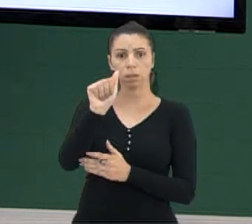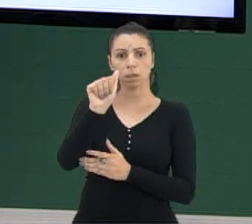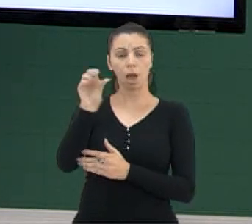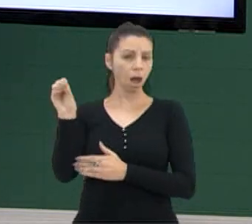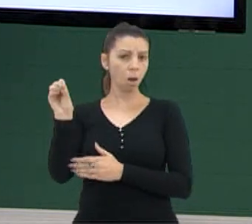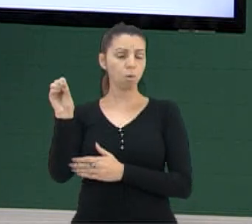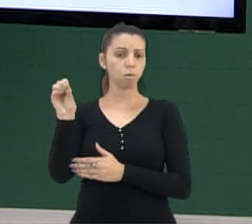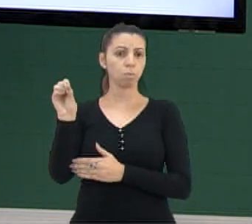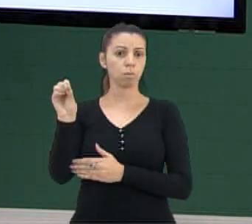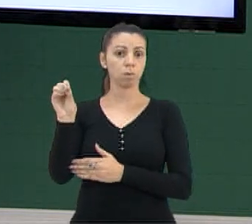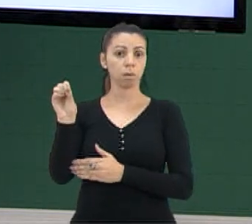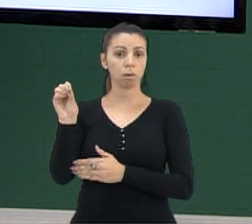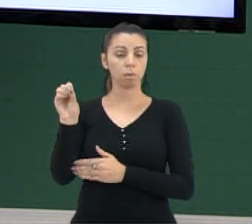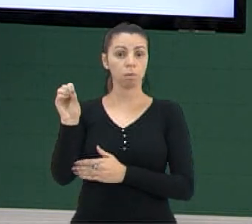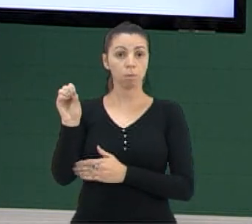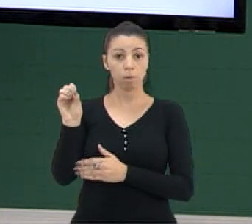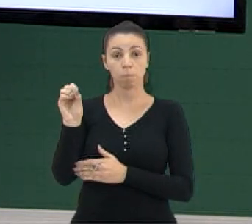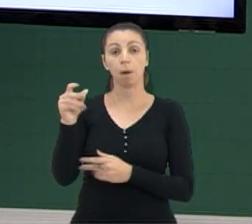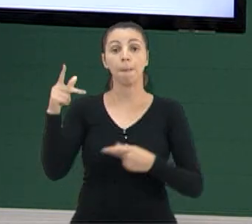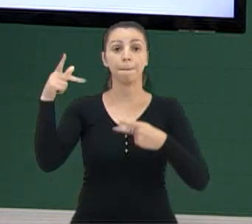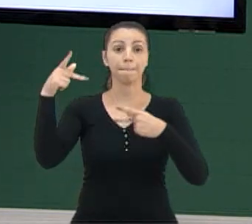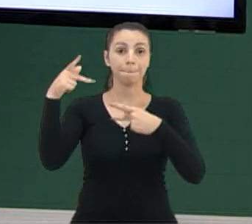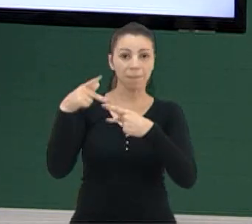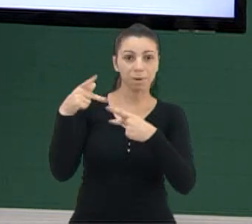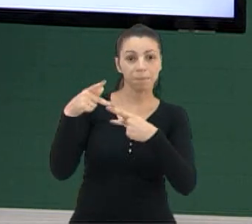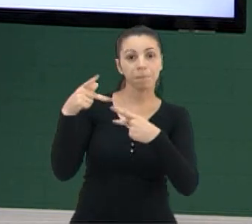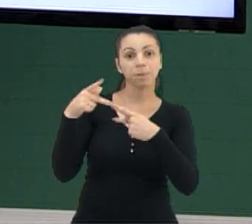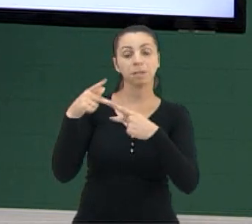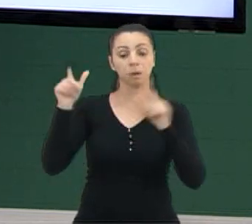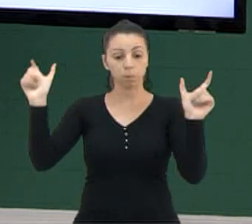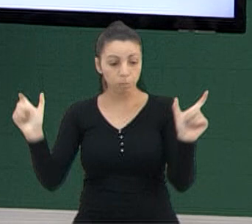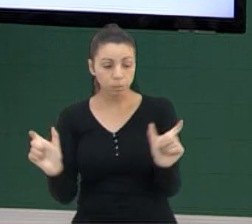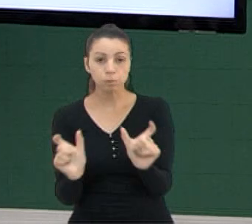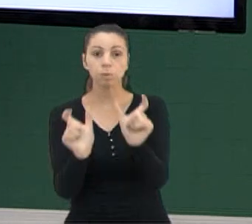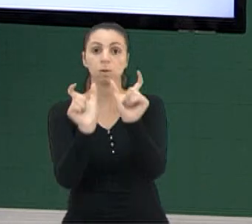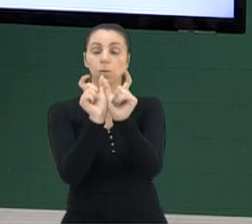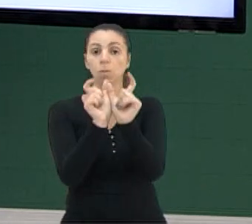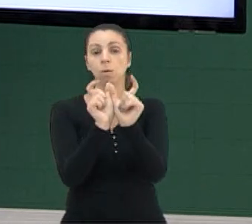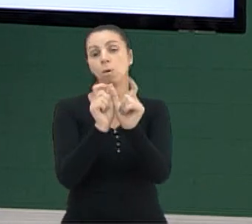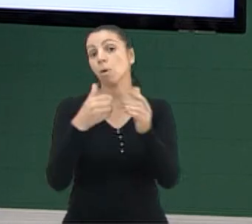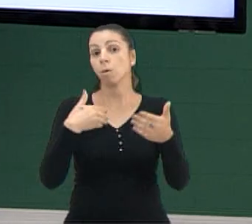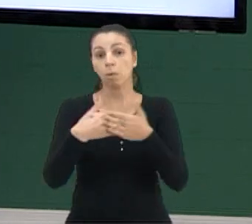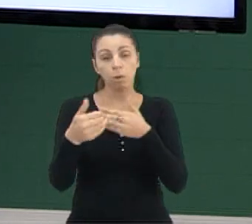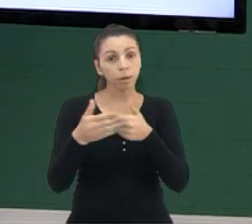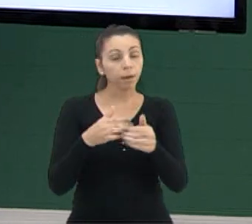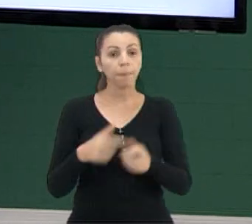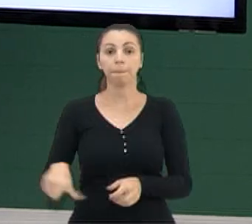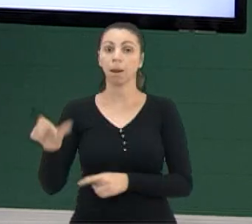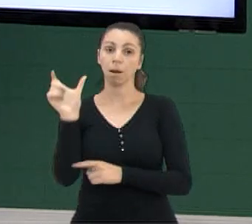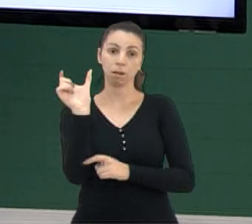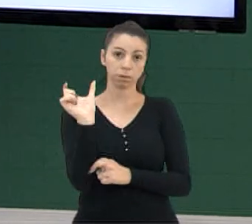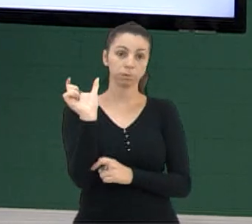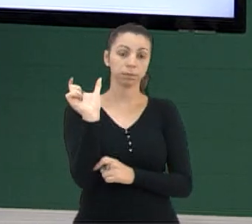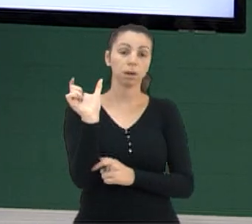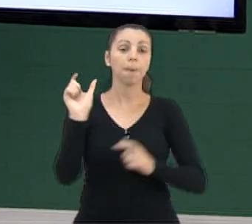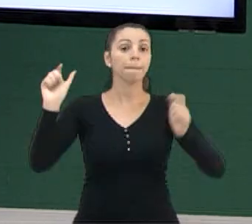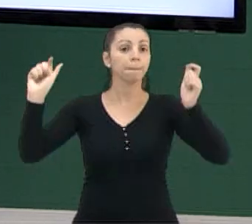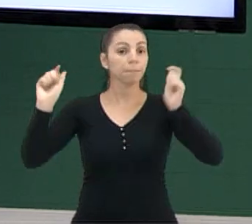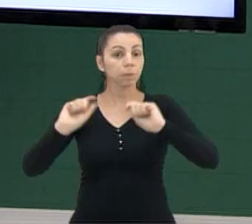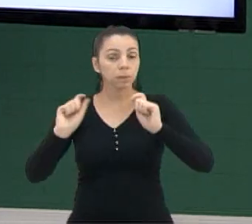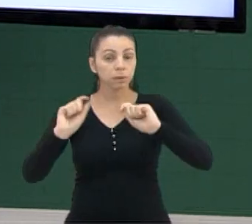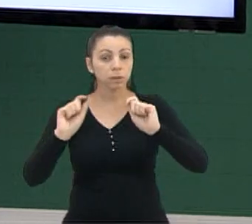né? Uma preposição, assim como uma conjunção, assim como qualquer outra palavra dessas que